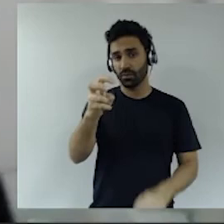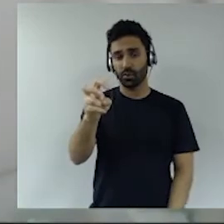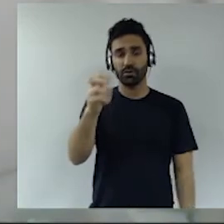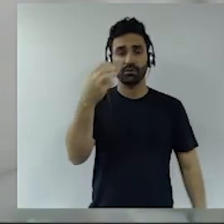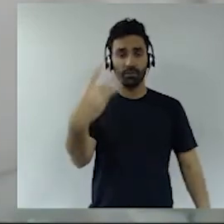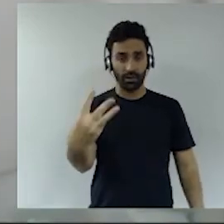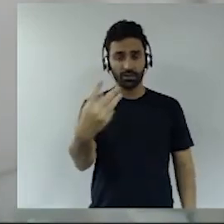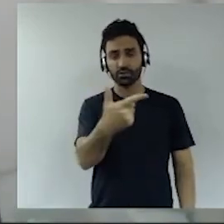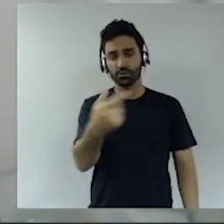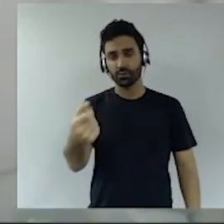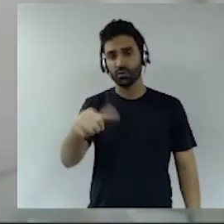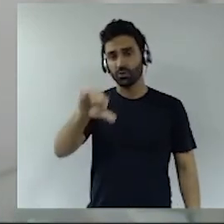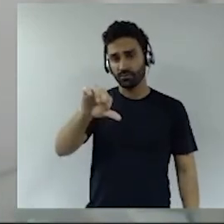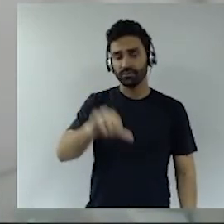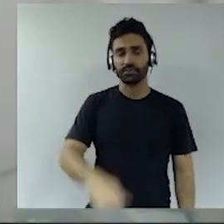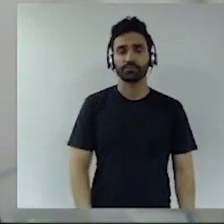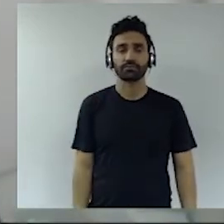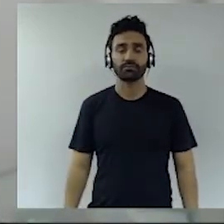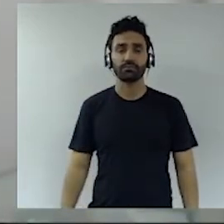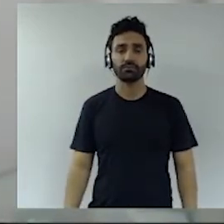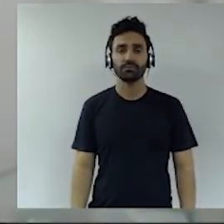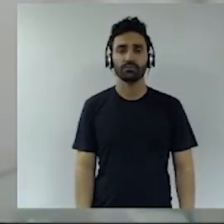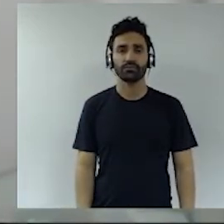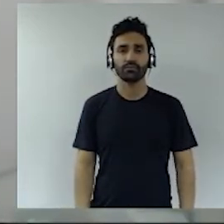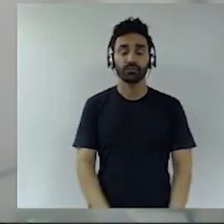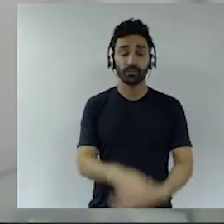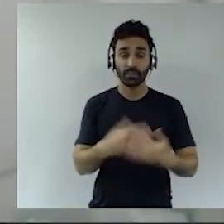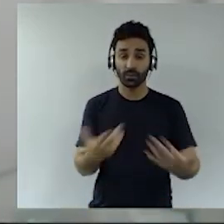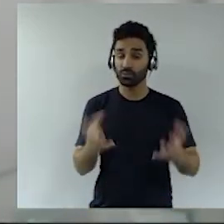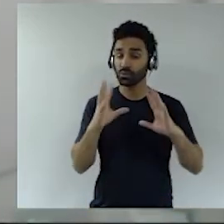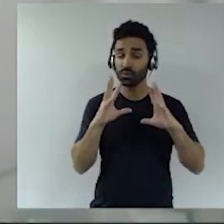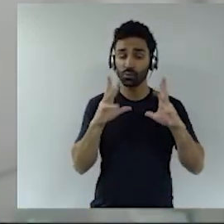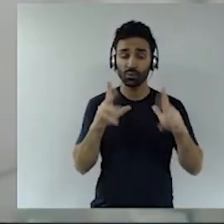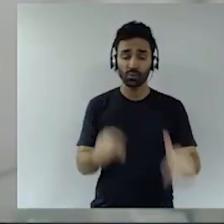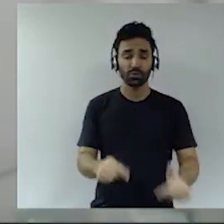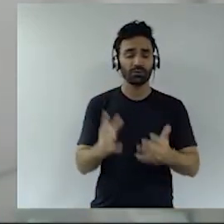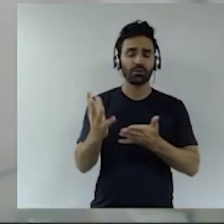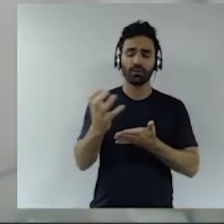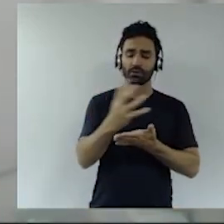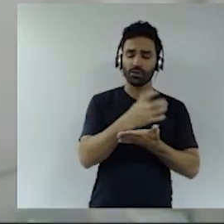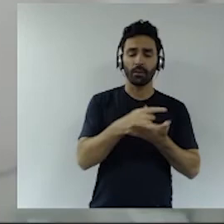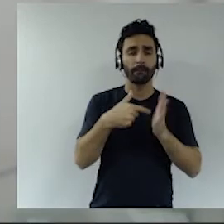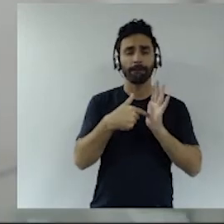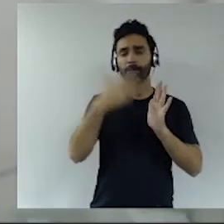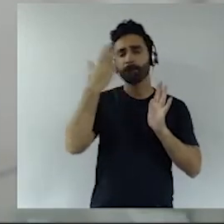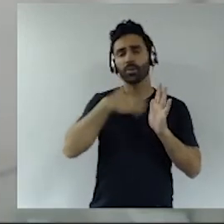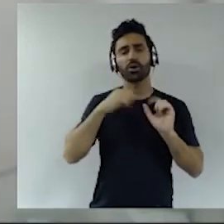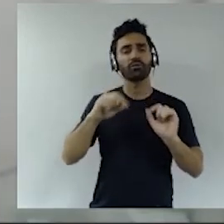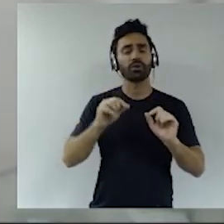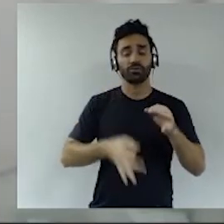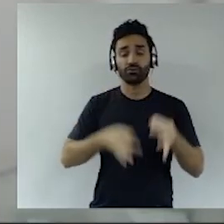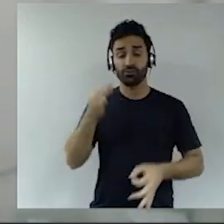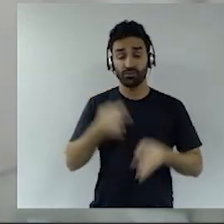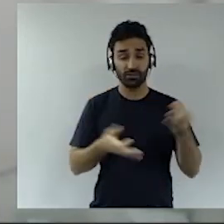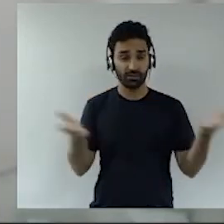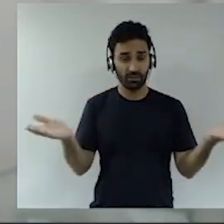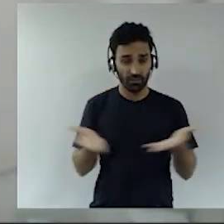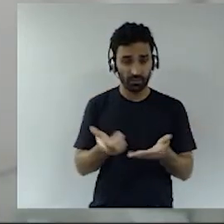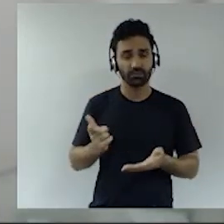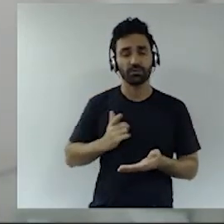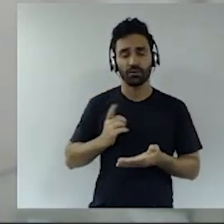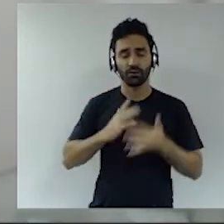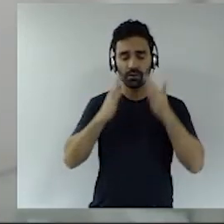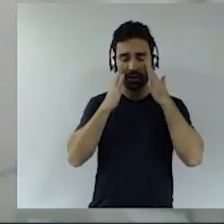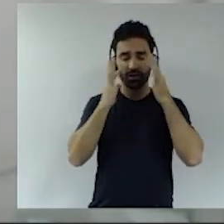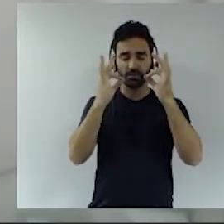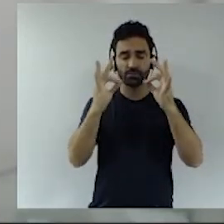12.153 de 2009. Isso tudo, esses dados mostram que o judiciário hoje está atento